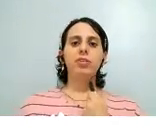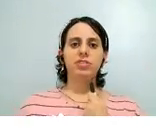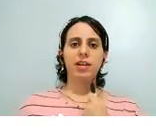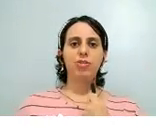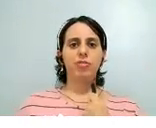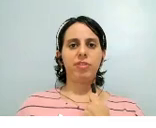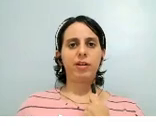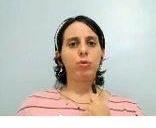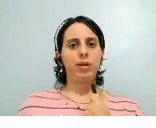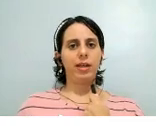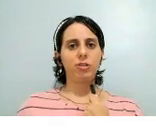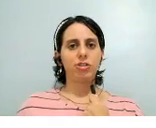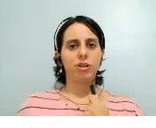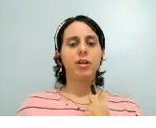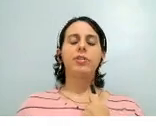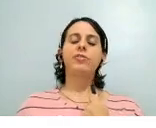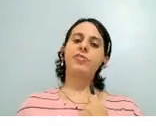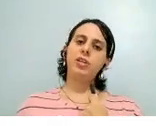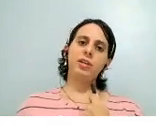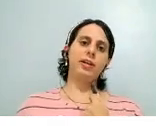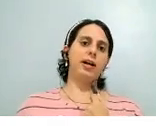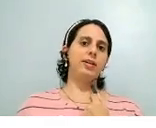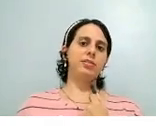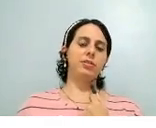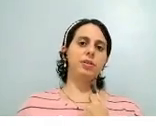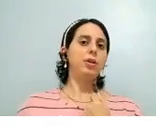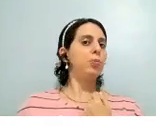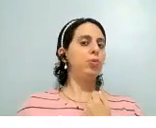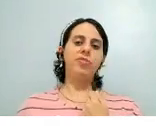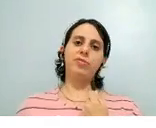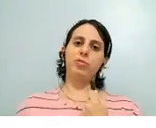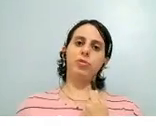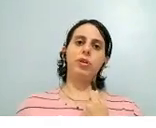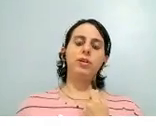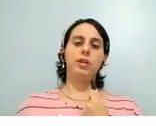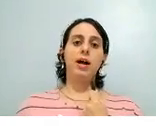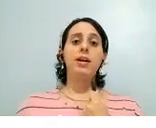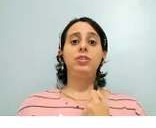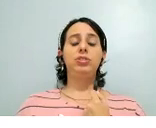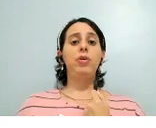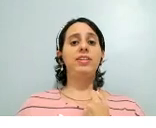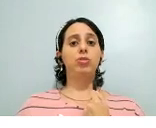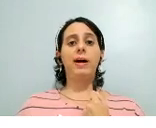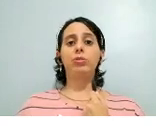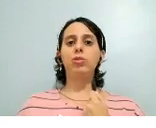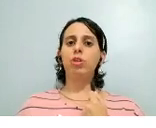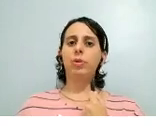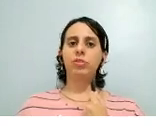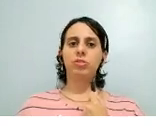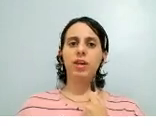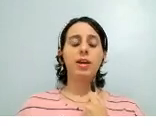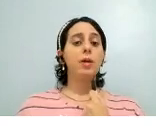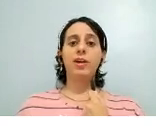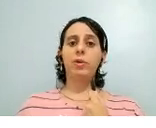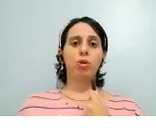Se você estiver doente, fique em casa, por favor, tá? Isso é um resguardo não só